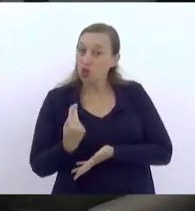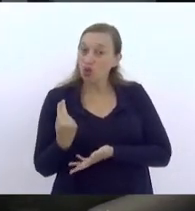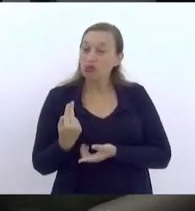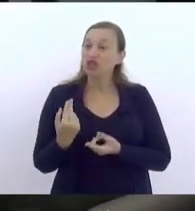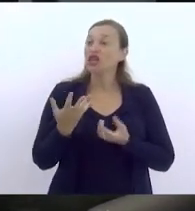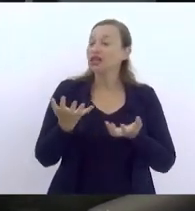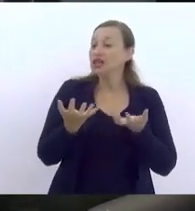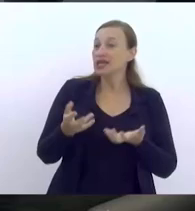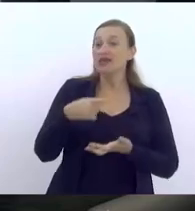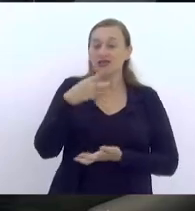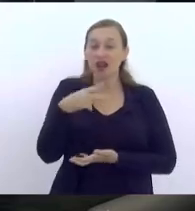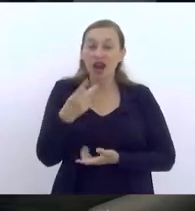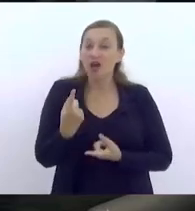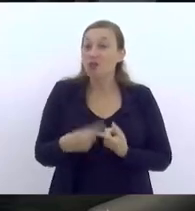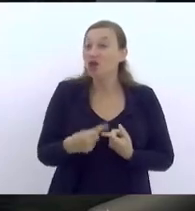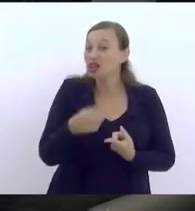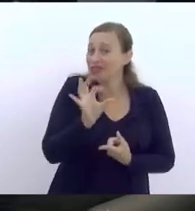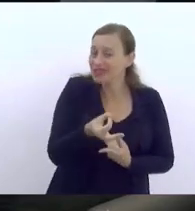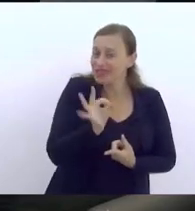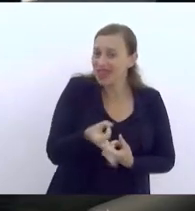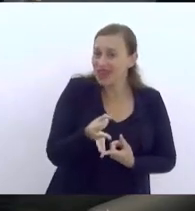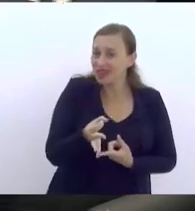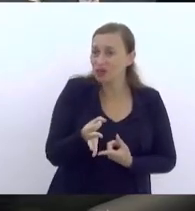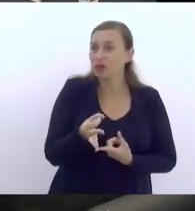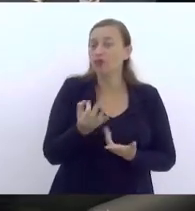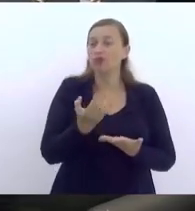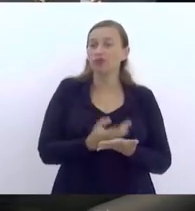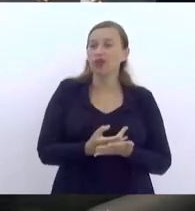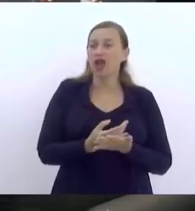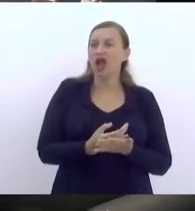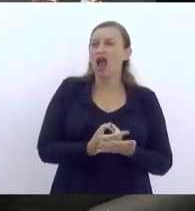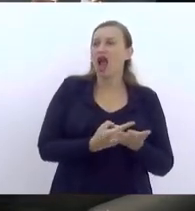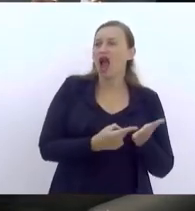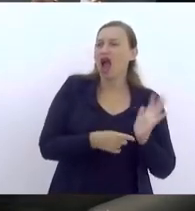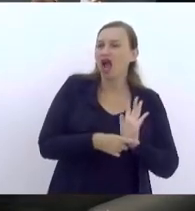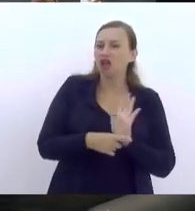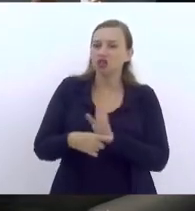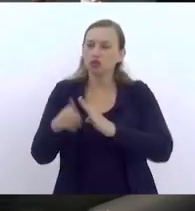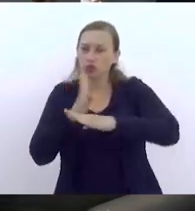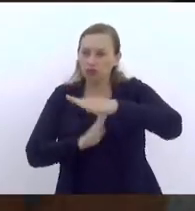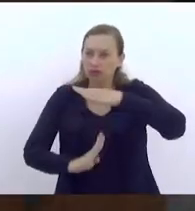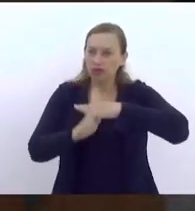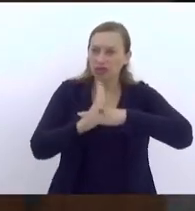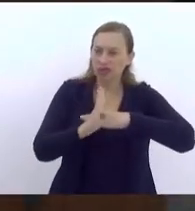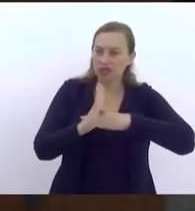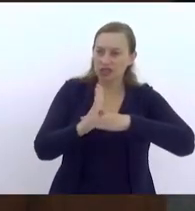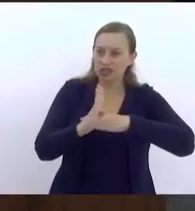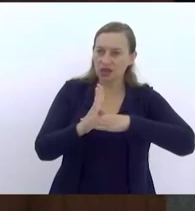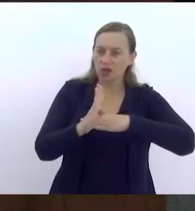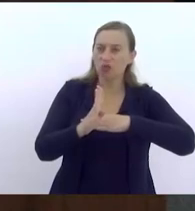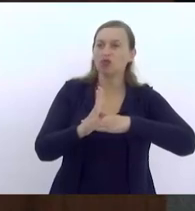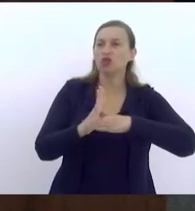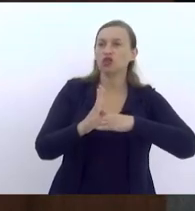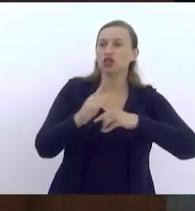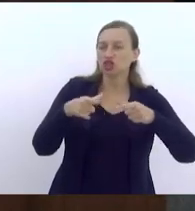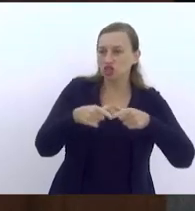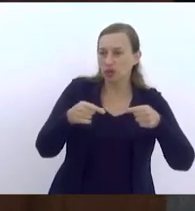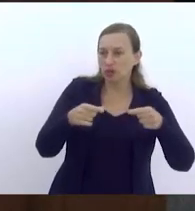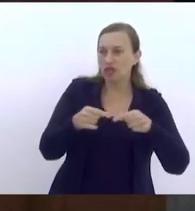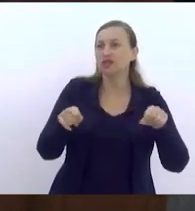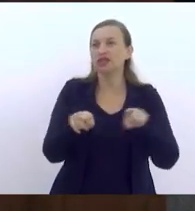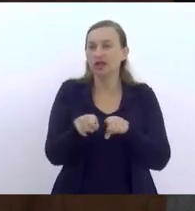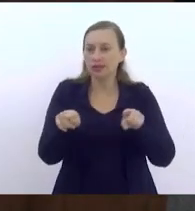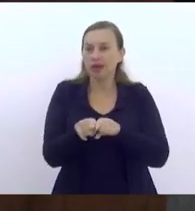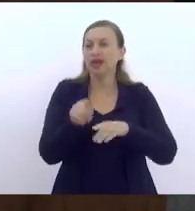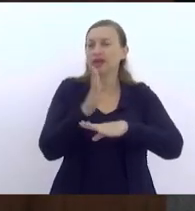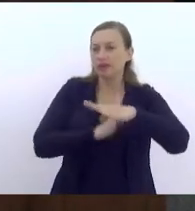queria reafirmar, porque, de fato, a contribuição não só da migração japonesa, mas asiática, de modo geral, para o Brasil é muito grande.